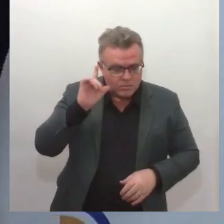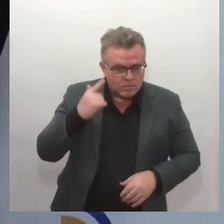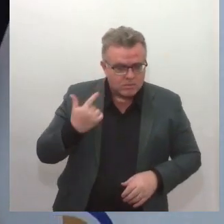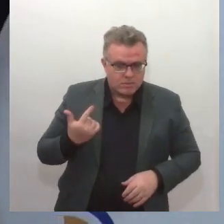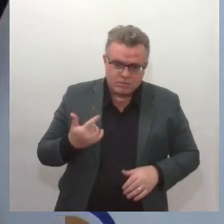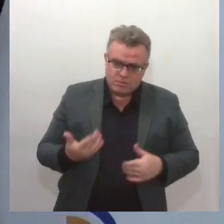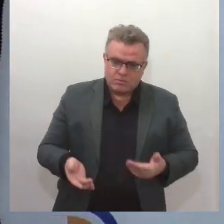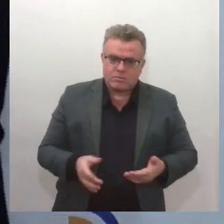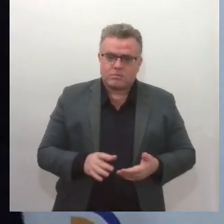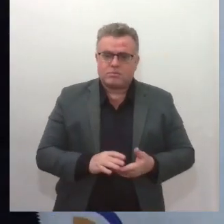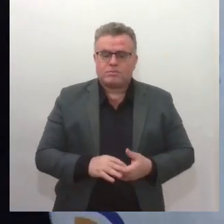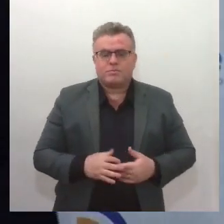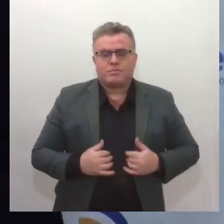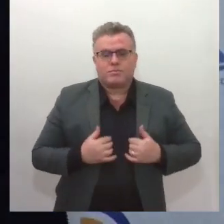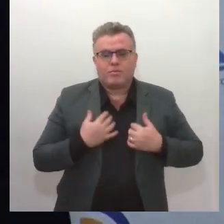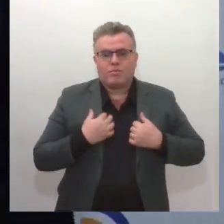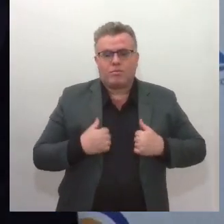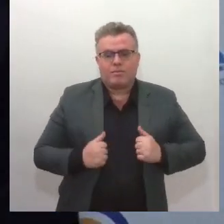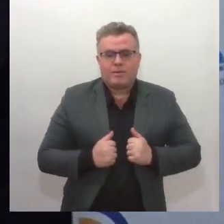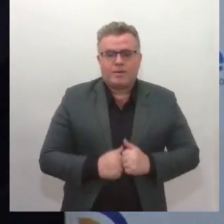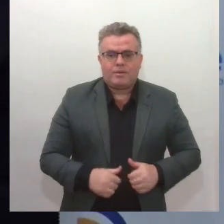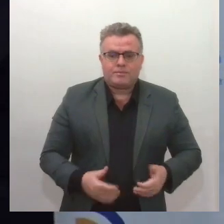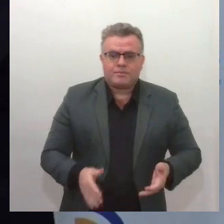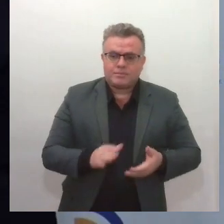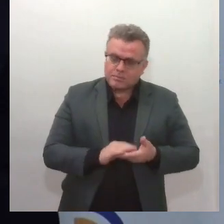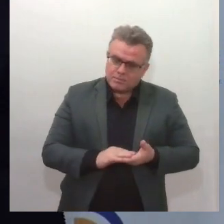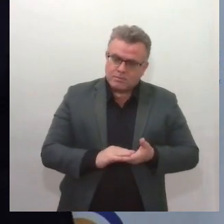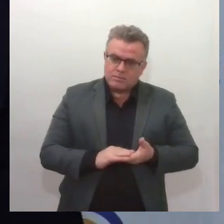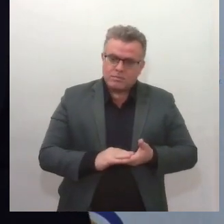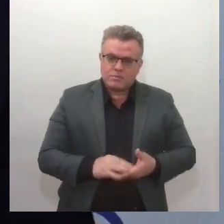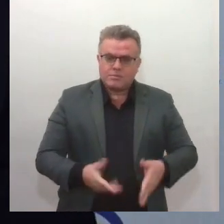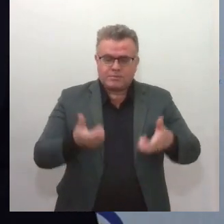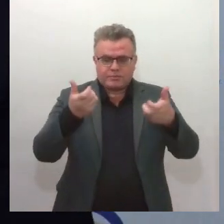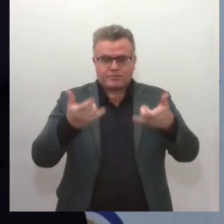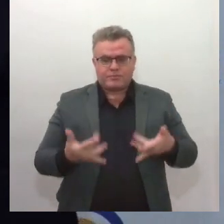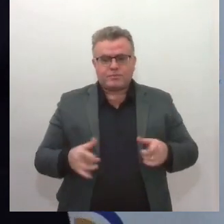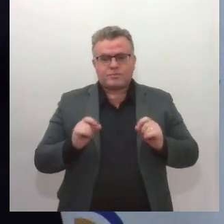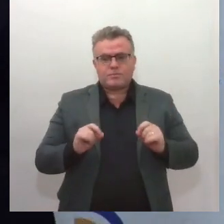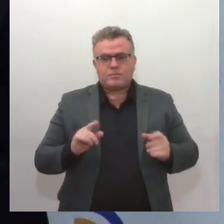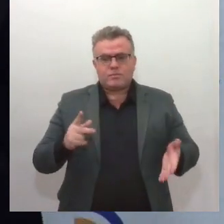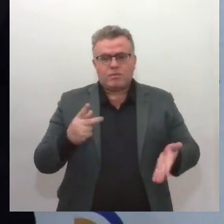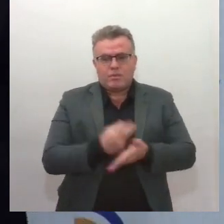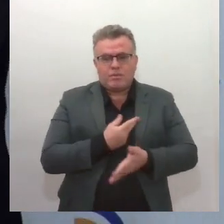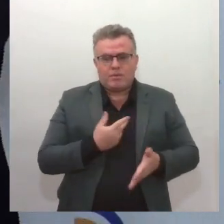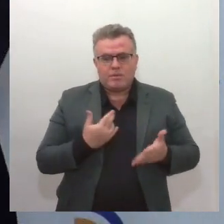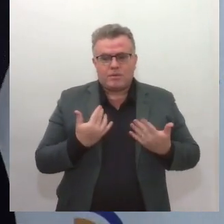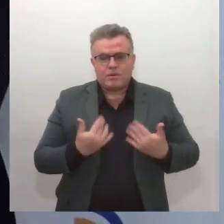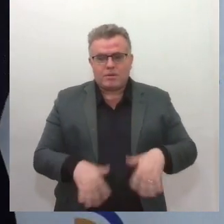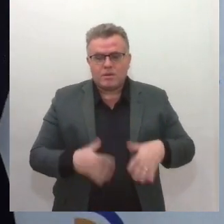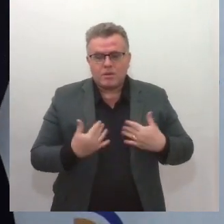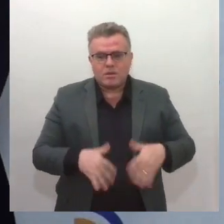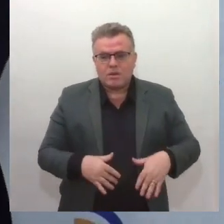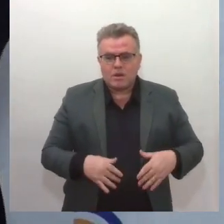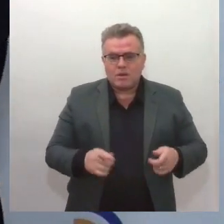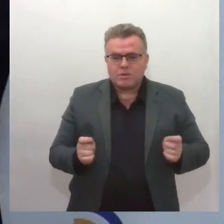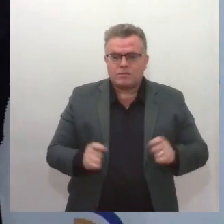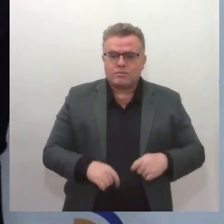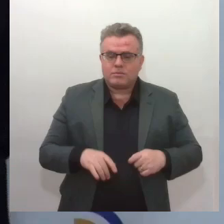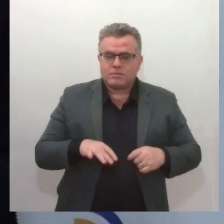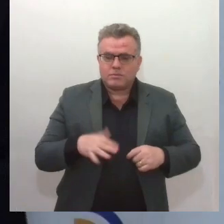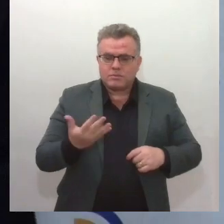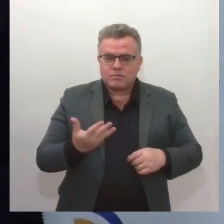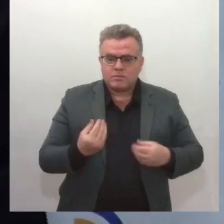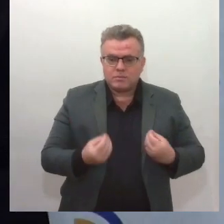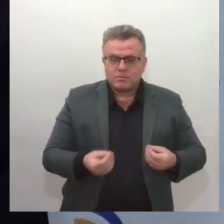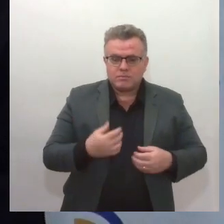Lidiane Lucena, que falou de um assunto que tem, digamos assim, deixado a senhora angustiada. A senhora